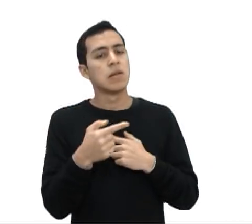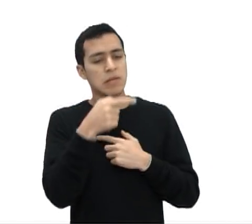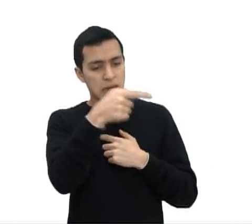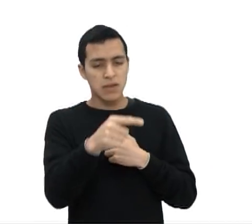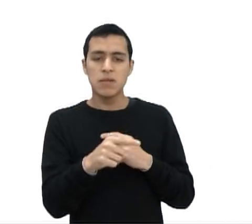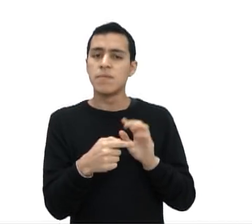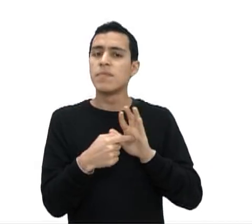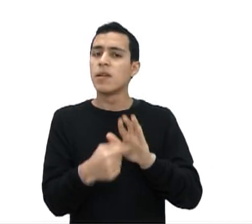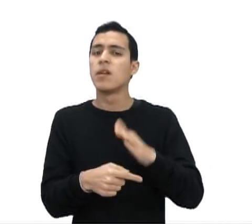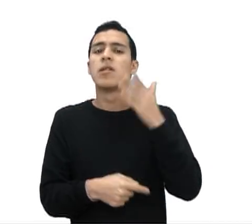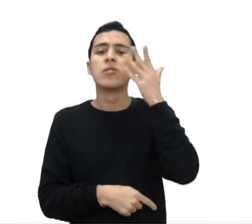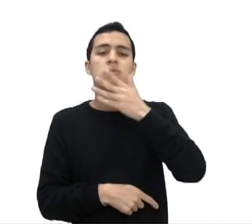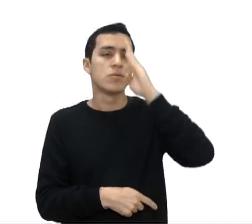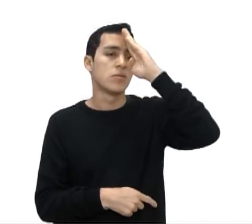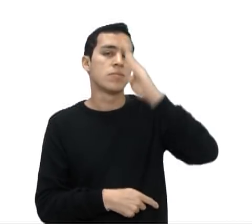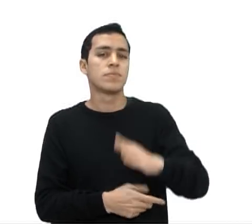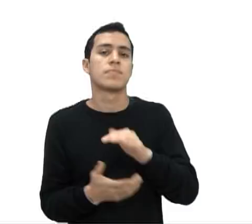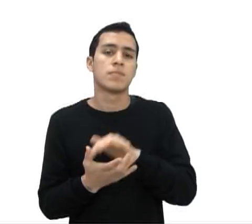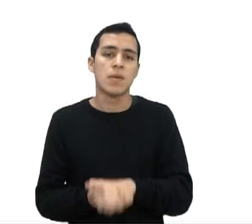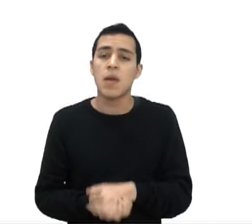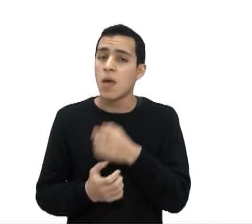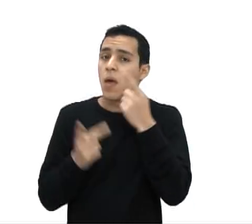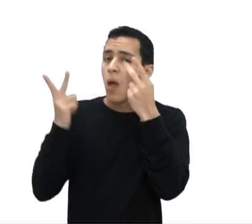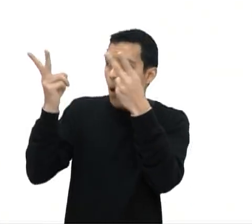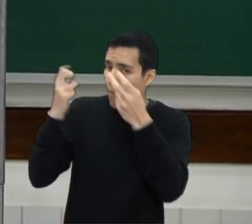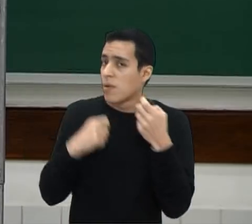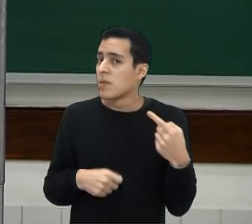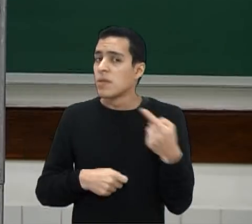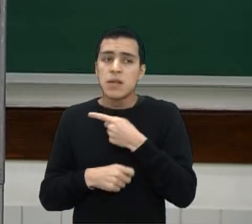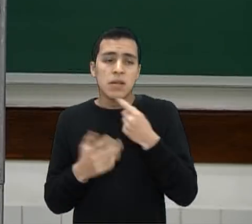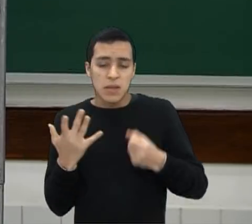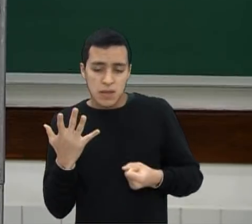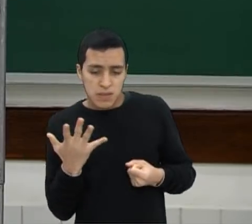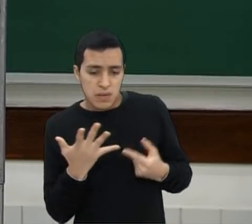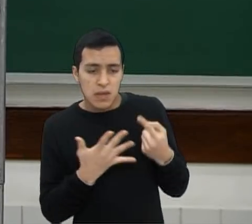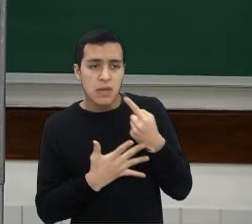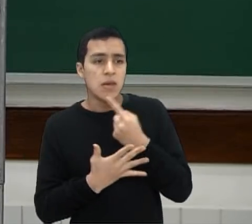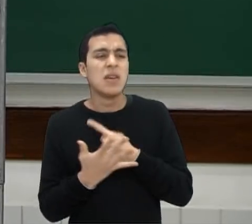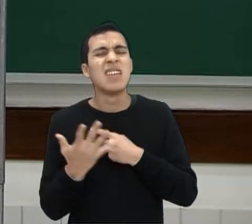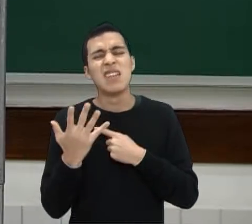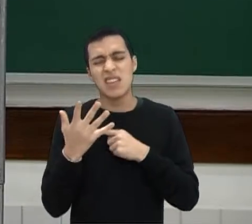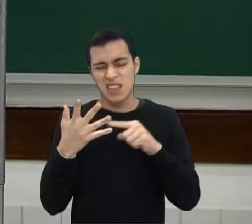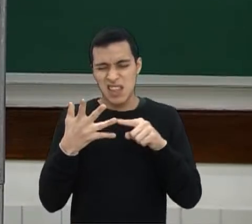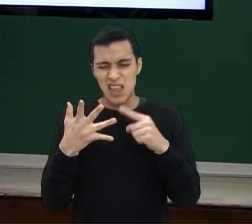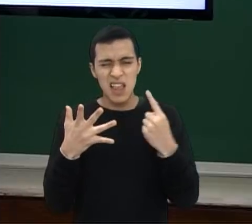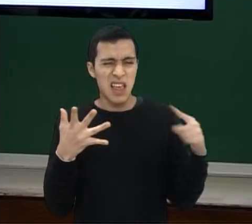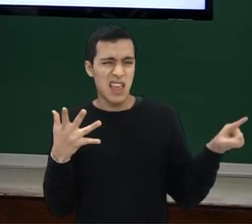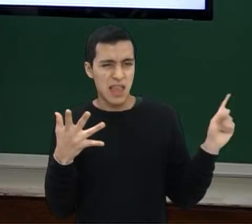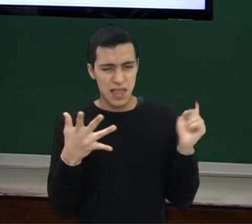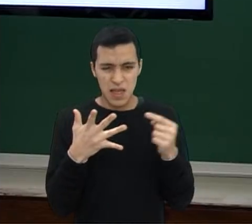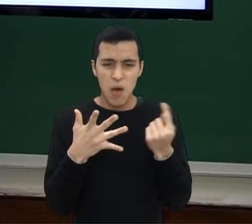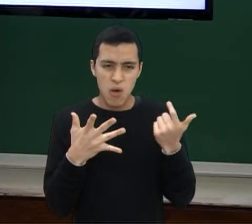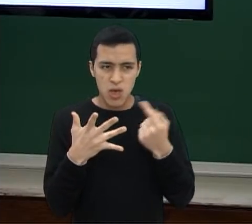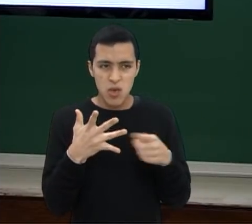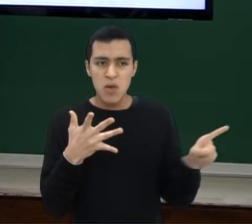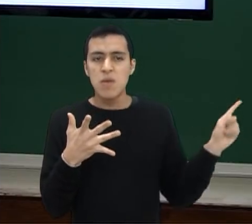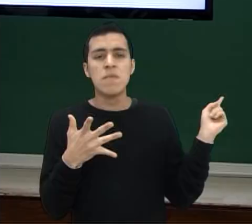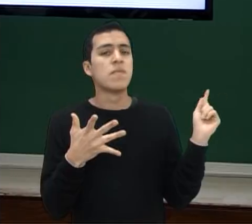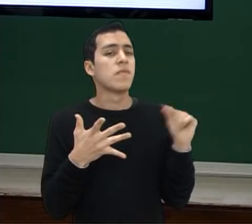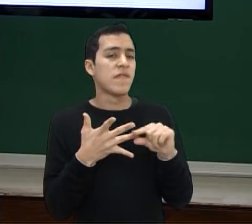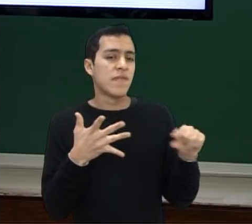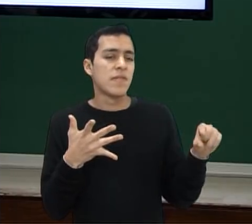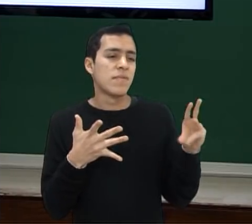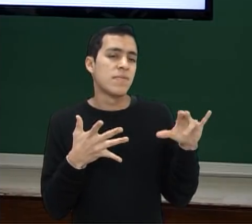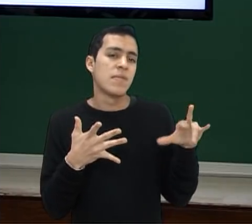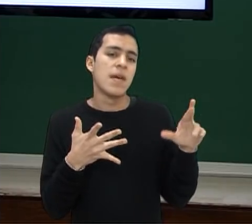fazer a marcação do discurso direto. Observem que em alguns momentos, aqui na penúltima frase, na fala da Maria,